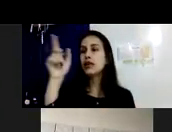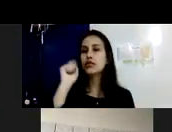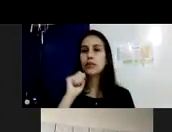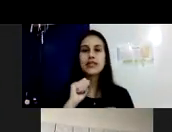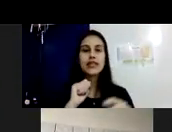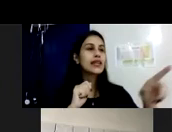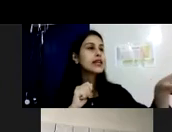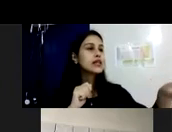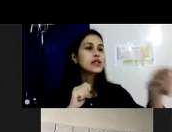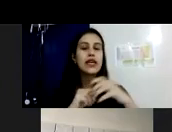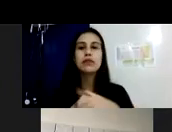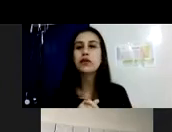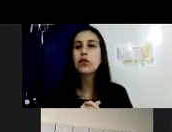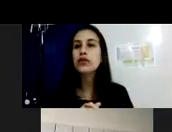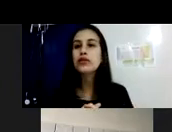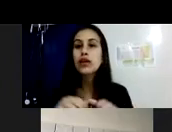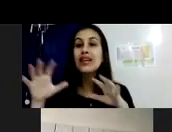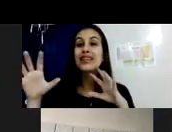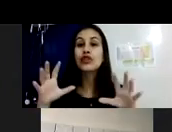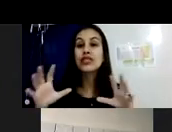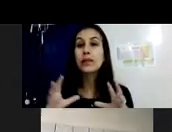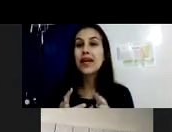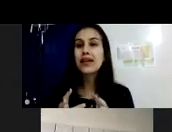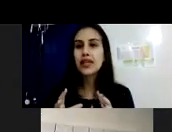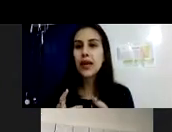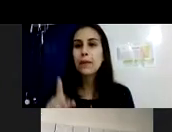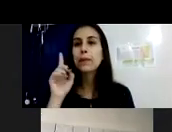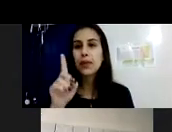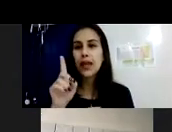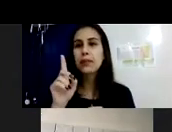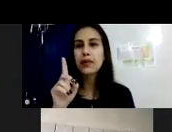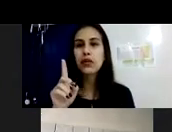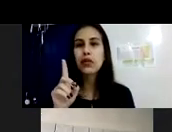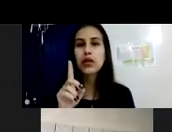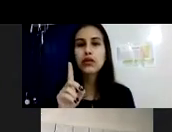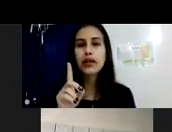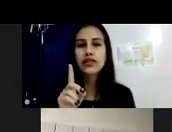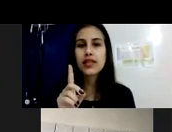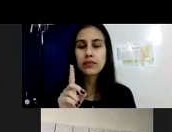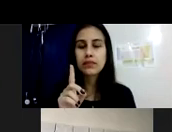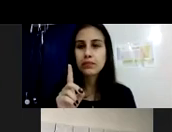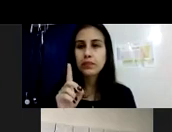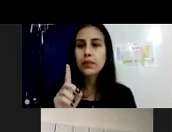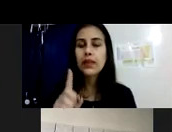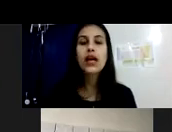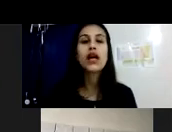ele pode tropeçar ali, isso aqui é perigoso. Você prevenir. A primeira coisa que eu tenho que